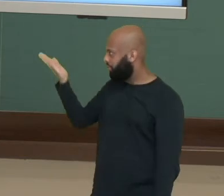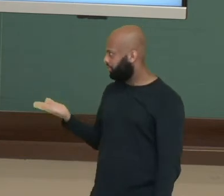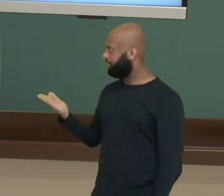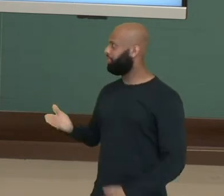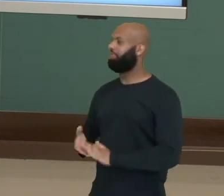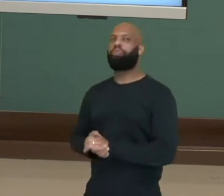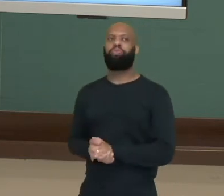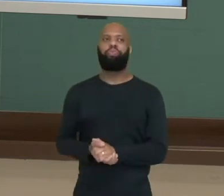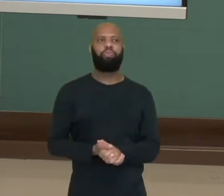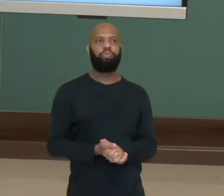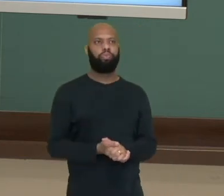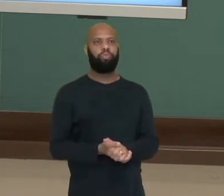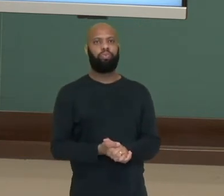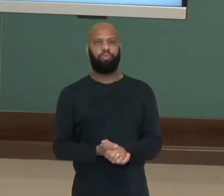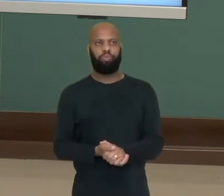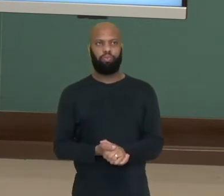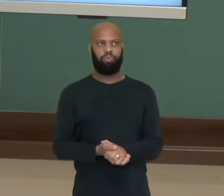magnésio.